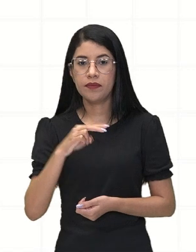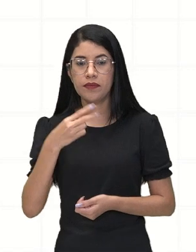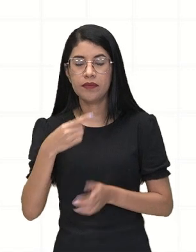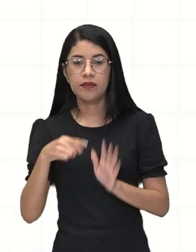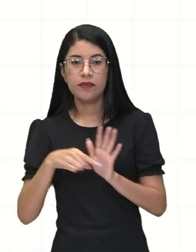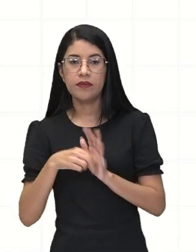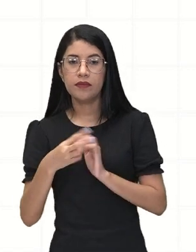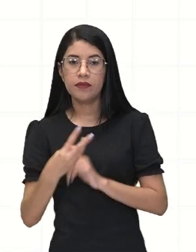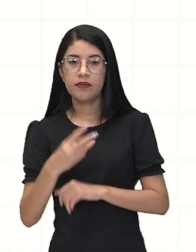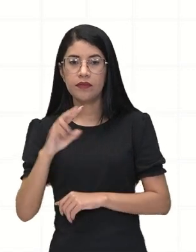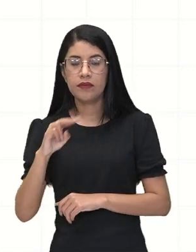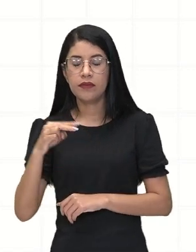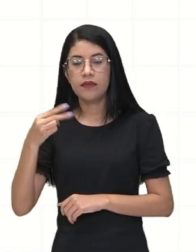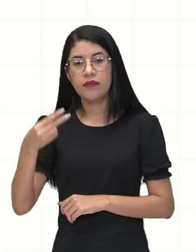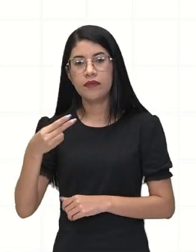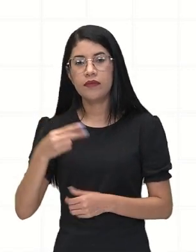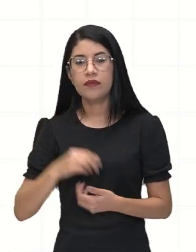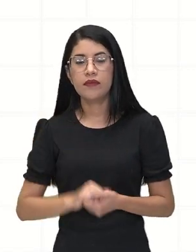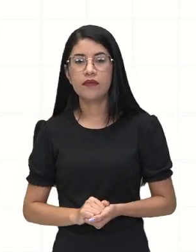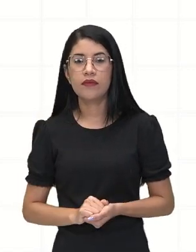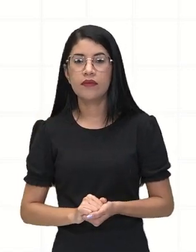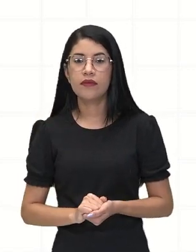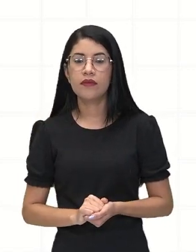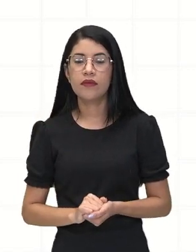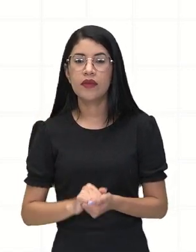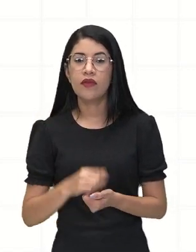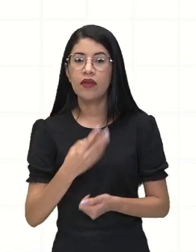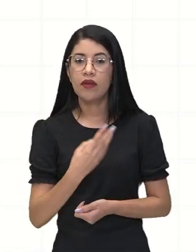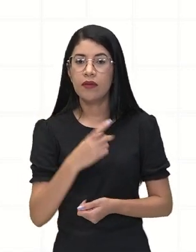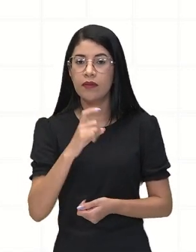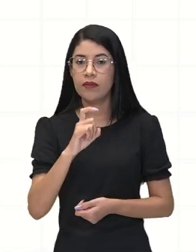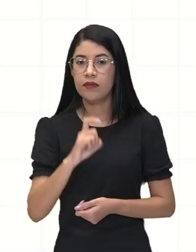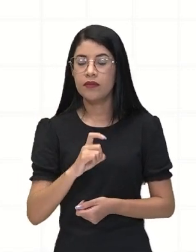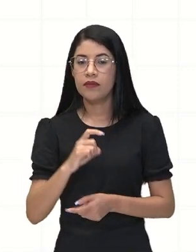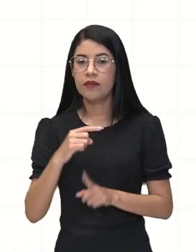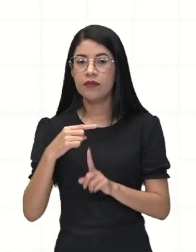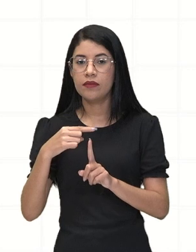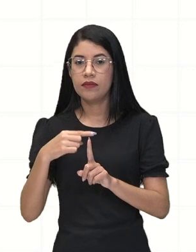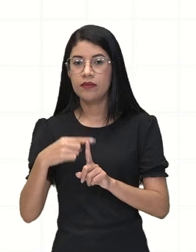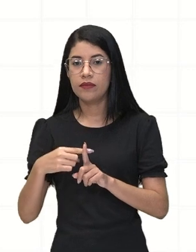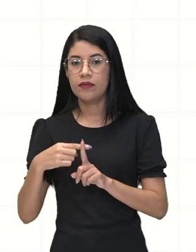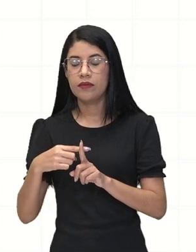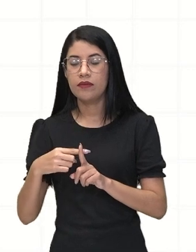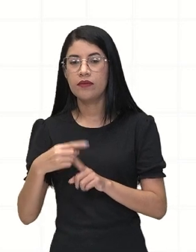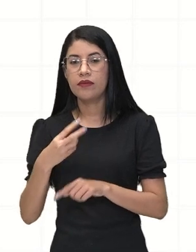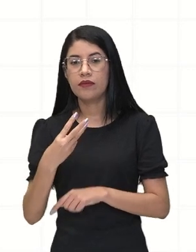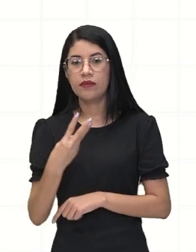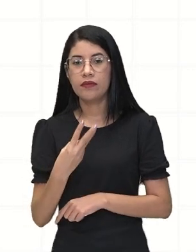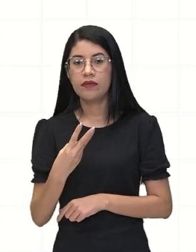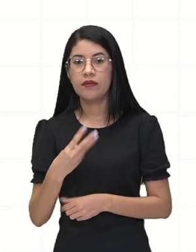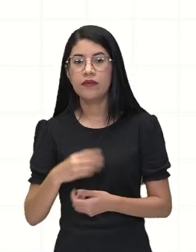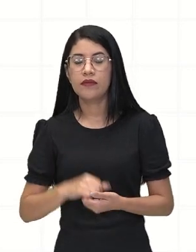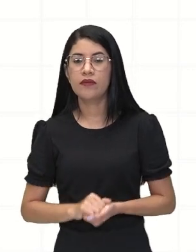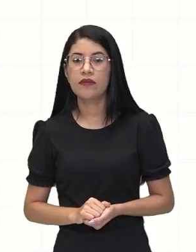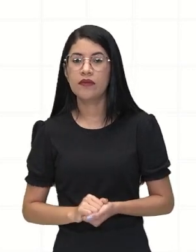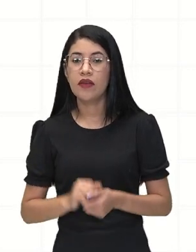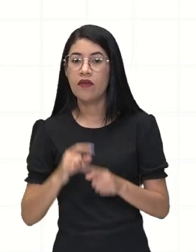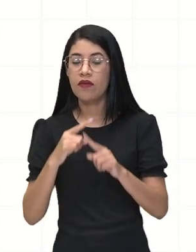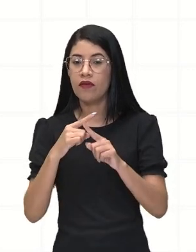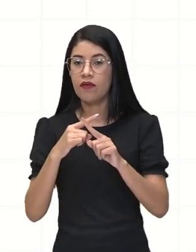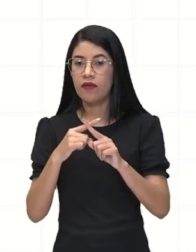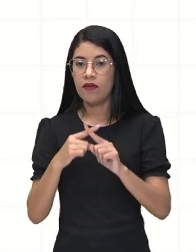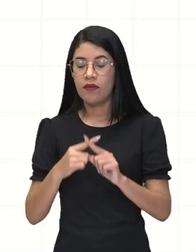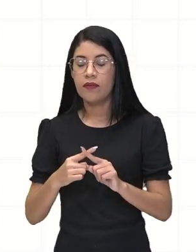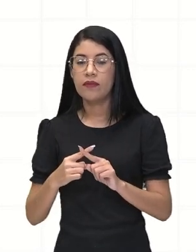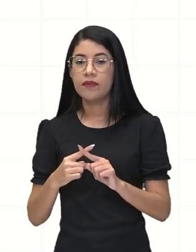sendo o primeiro termo, 4x mais 3 vezes